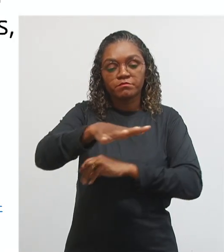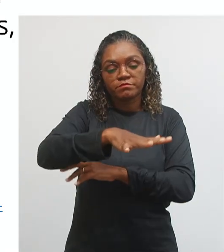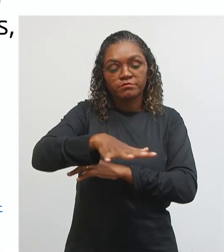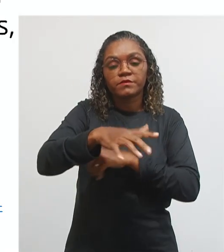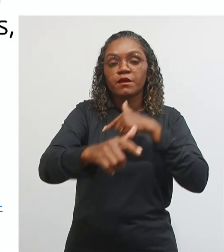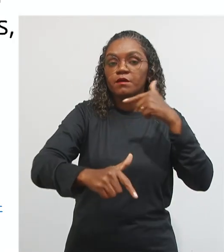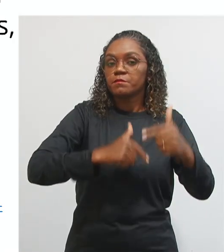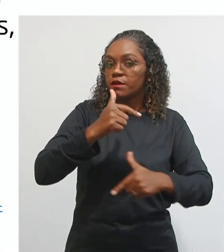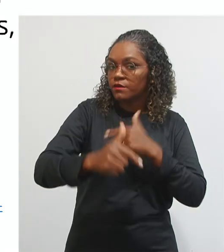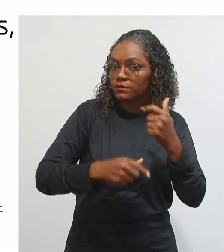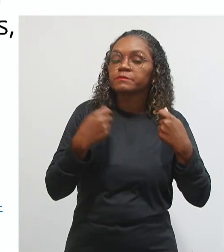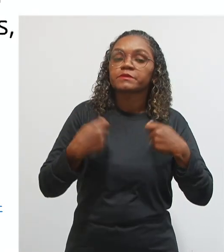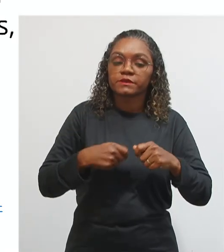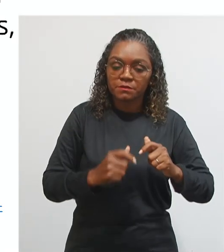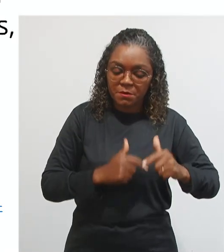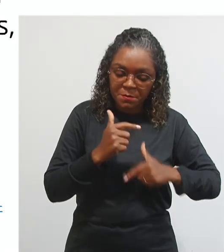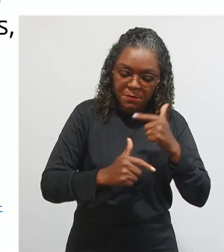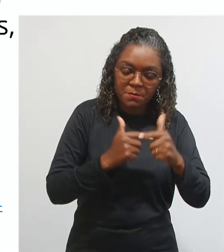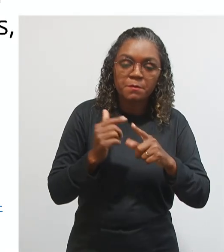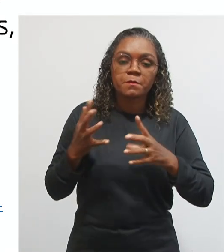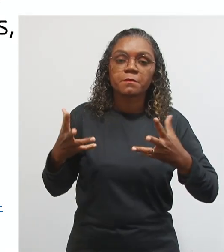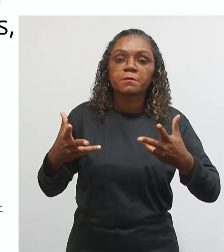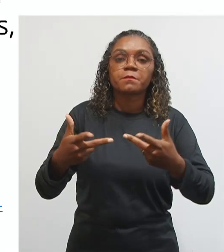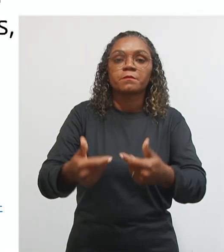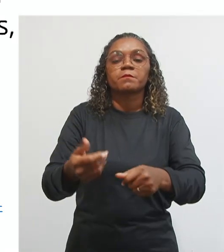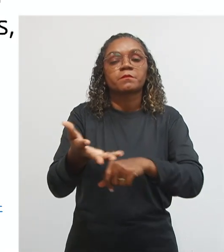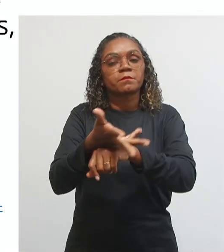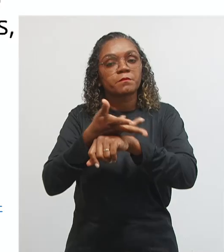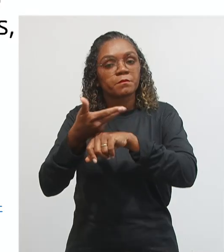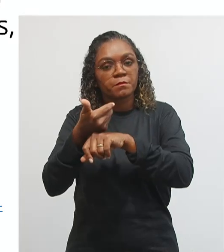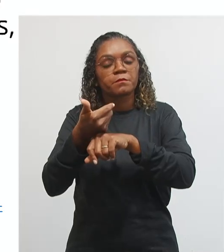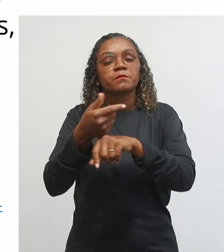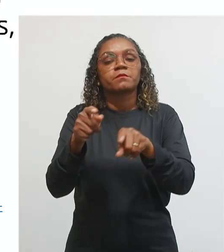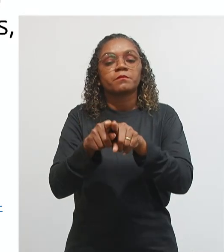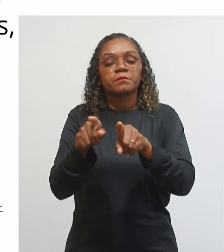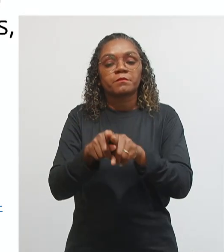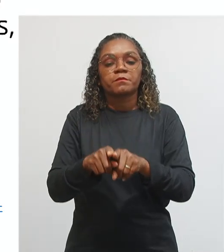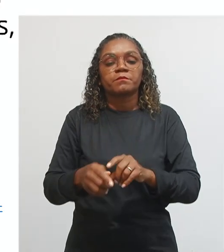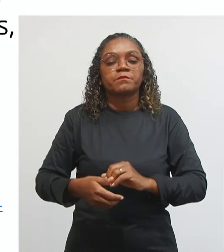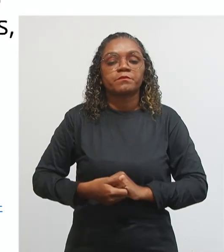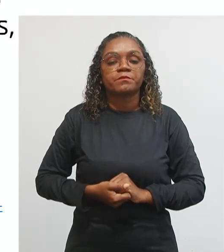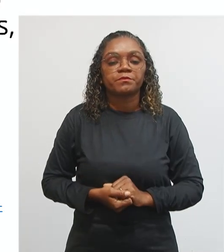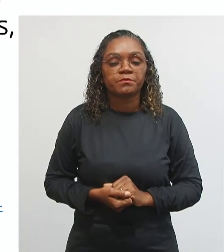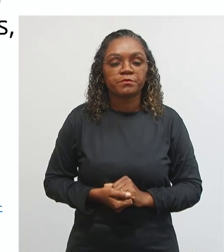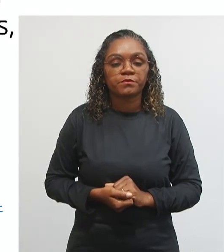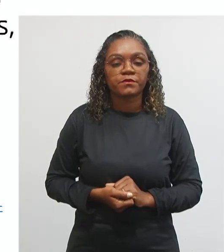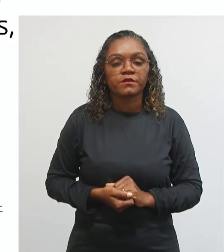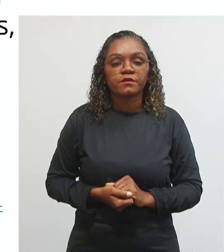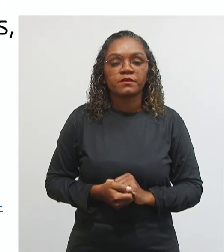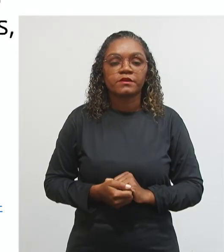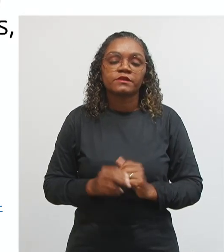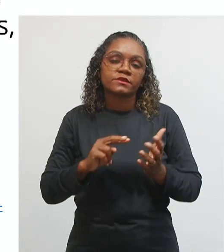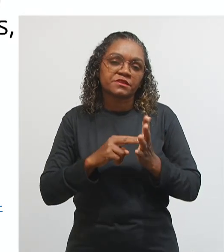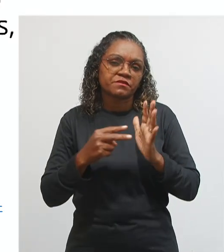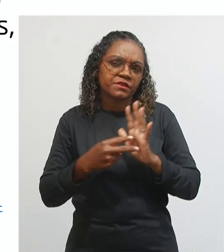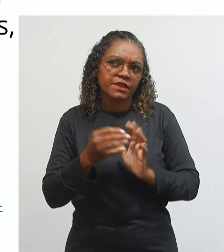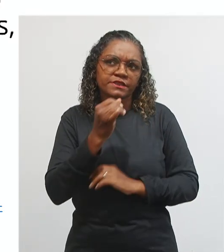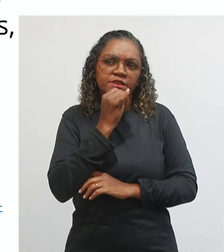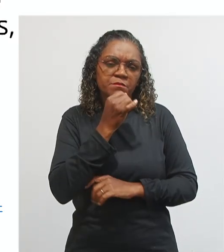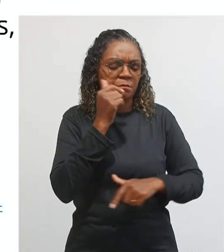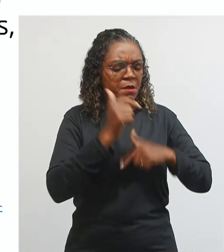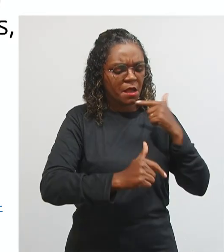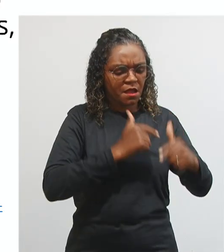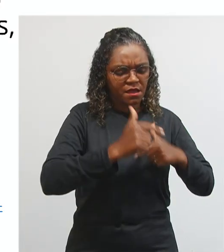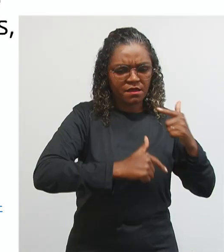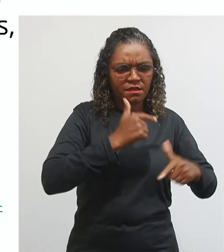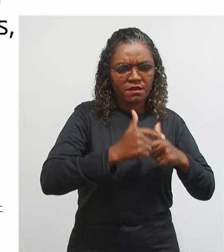ter produtividade e qualidade, fazer eles sempre são meio que opostos, né? Quanto mais você produz,